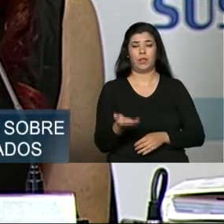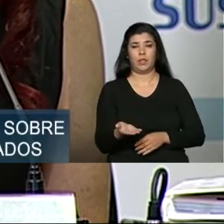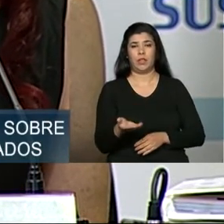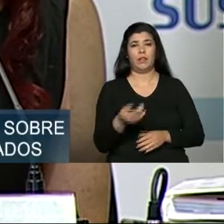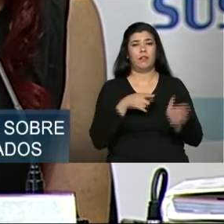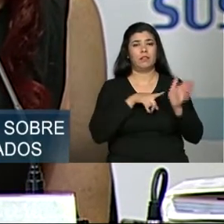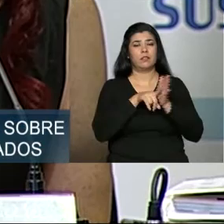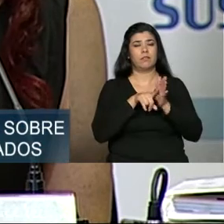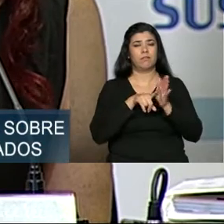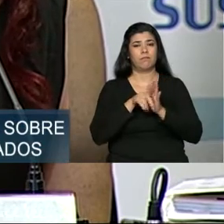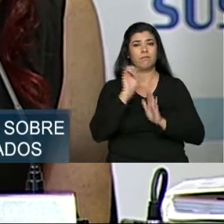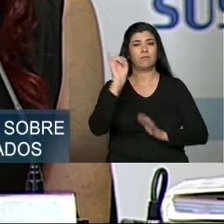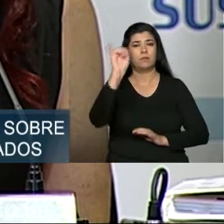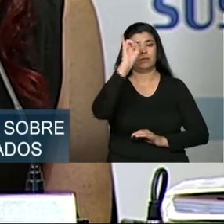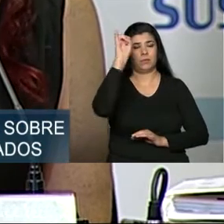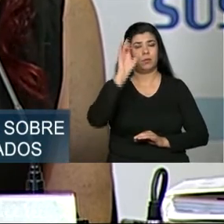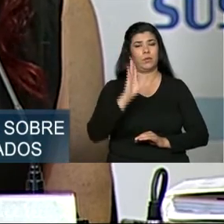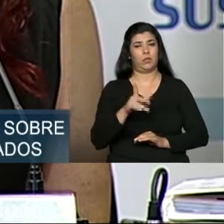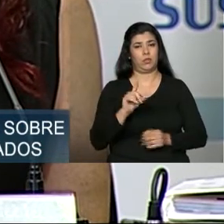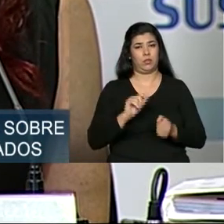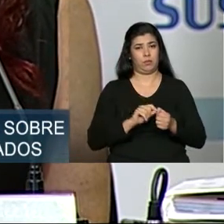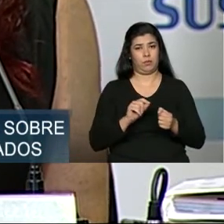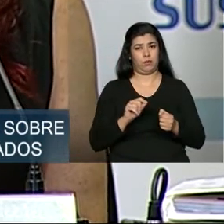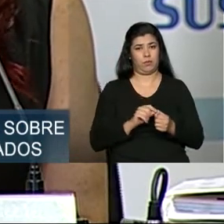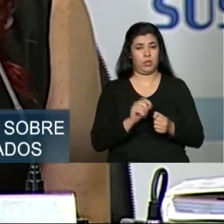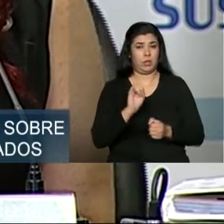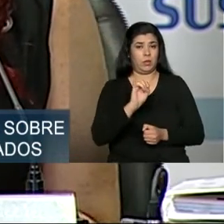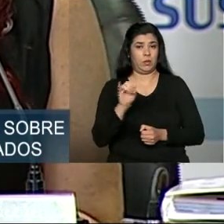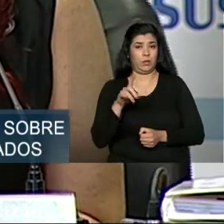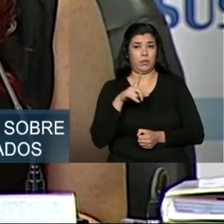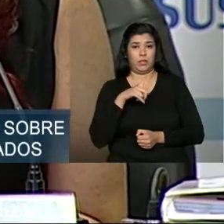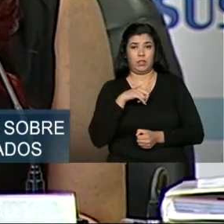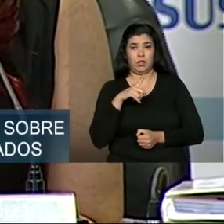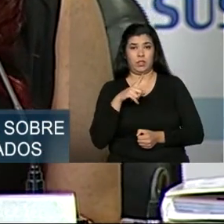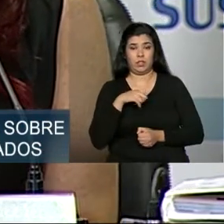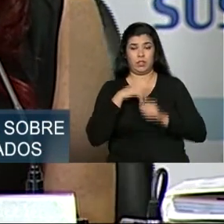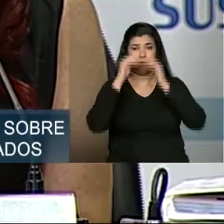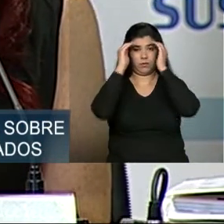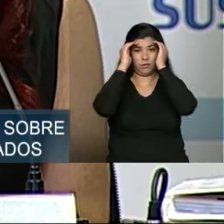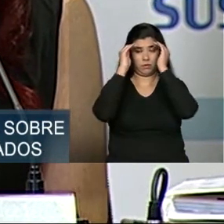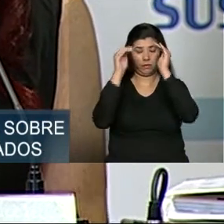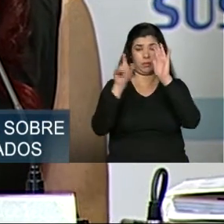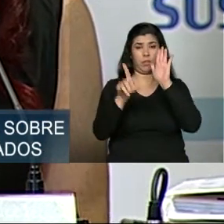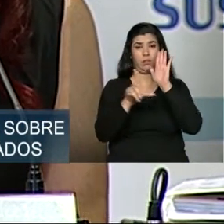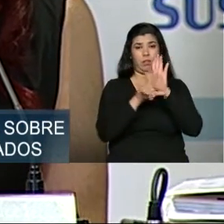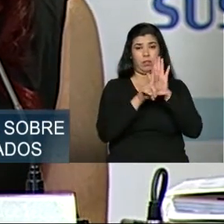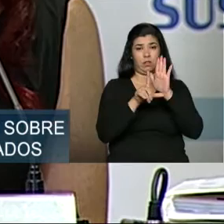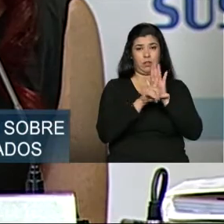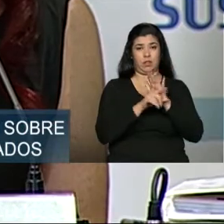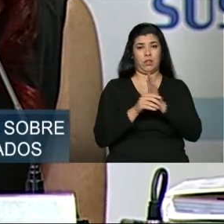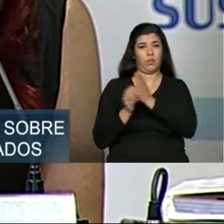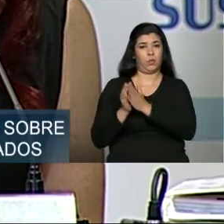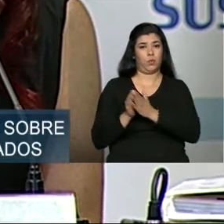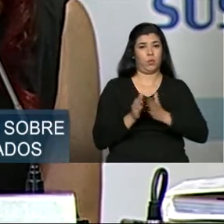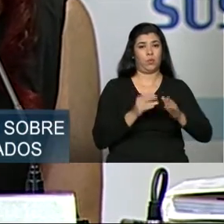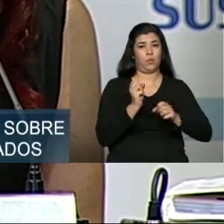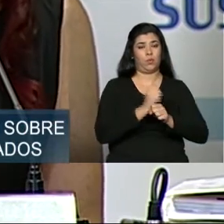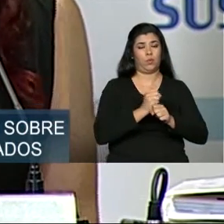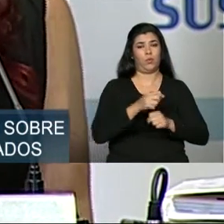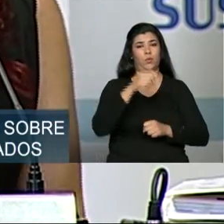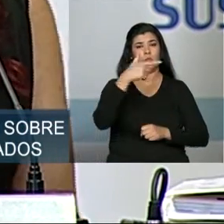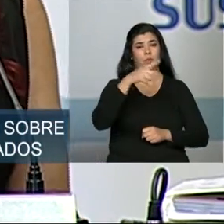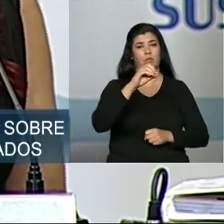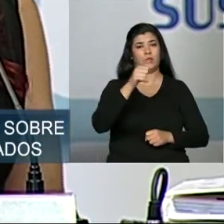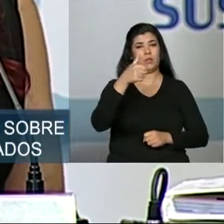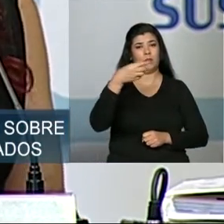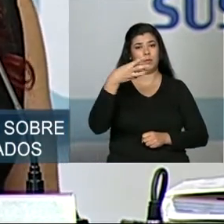Essa análise foi feita, se houve cumprimento ou não, em 2013 e 2014, nós estamos divulgando